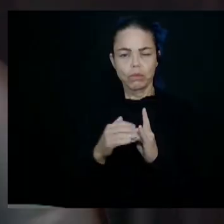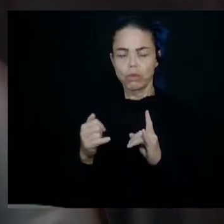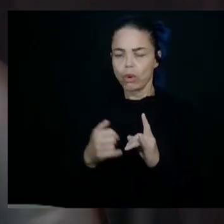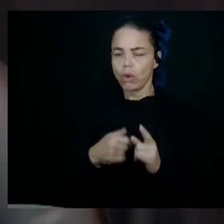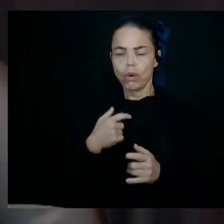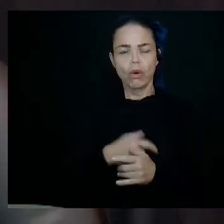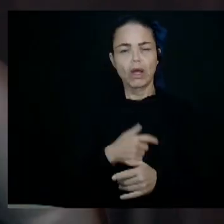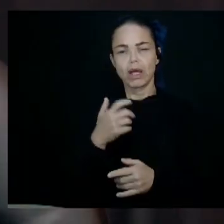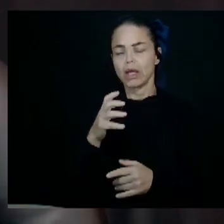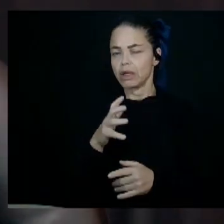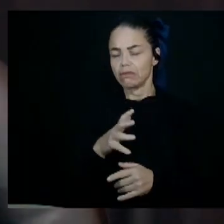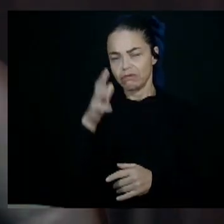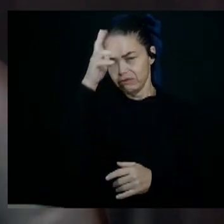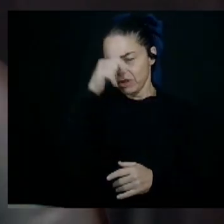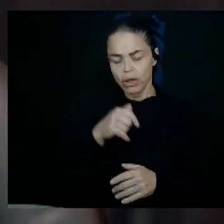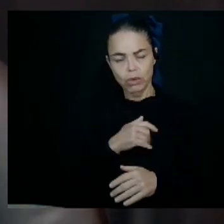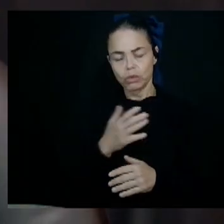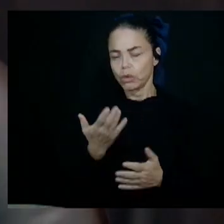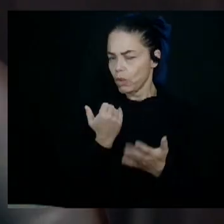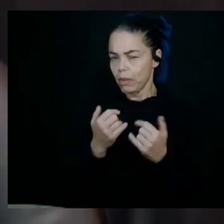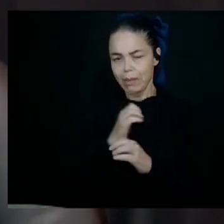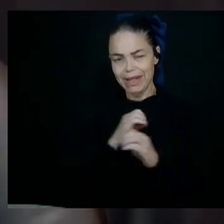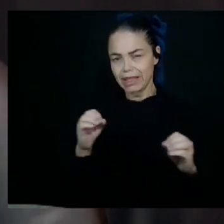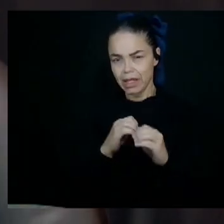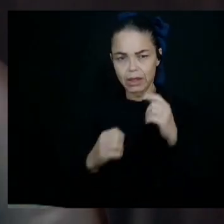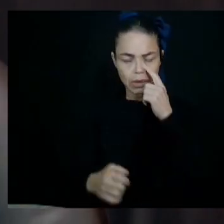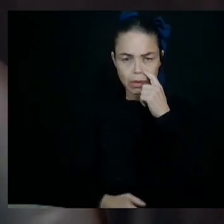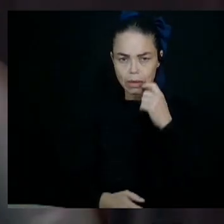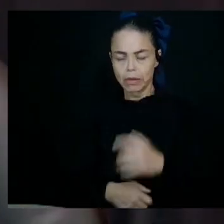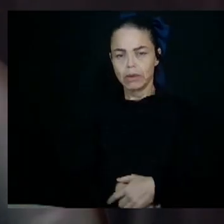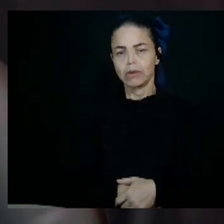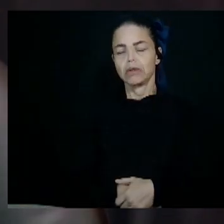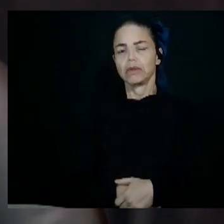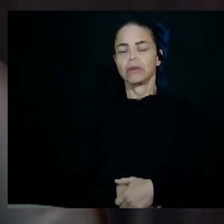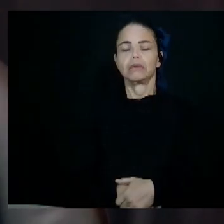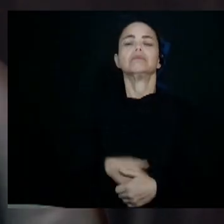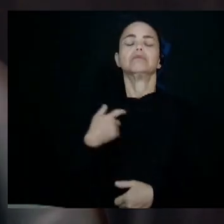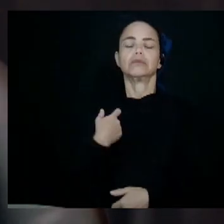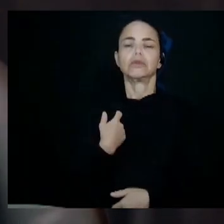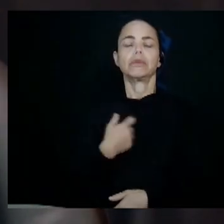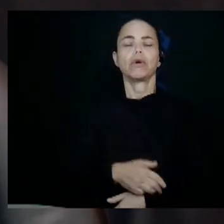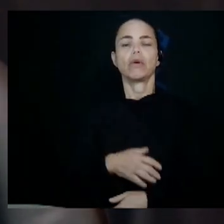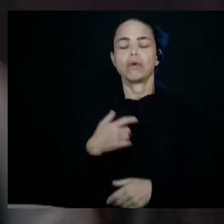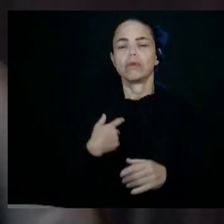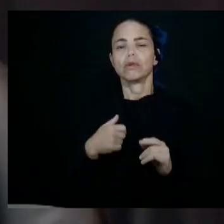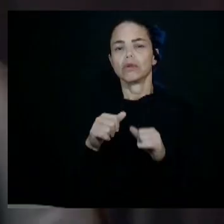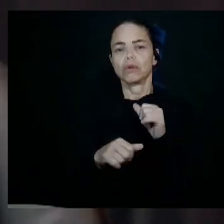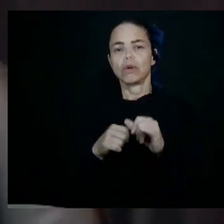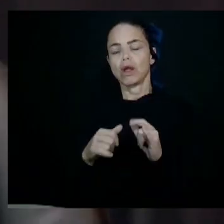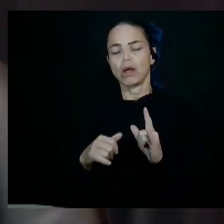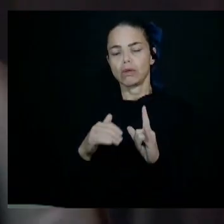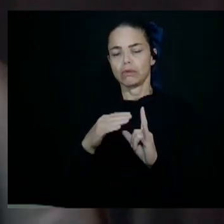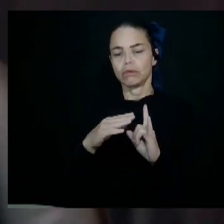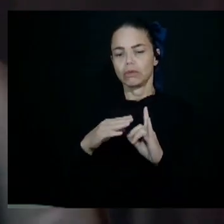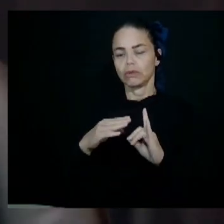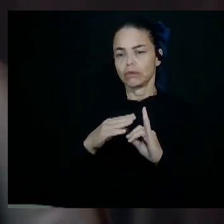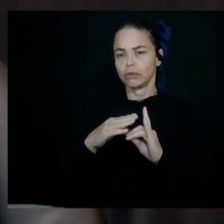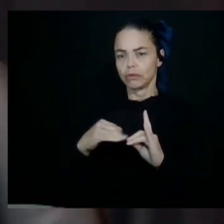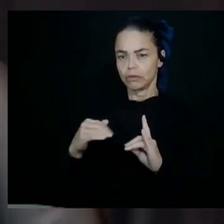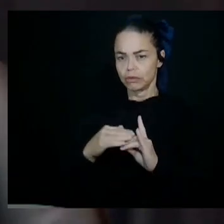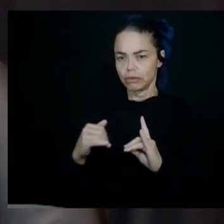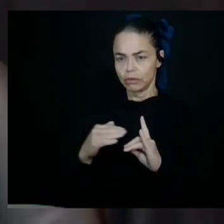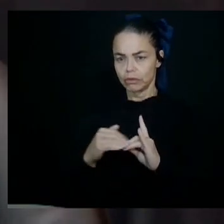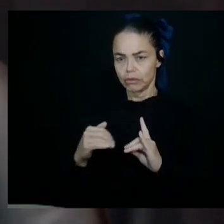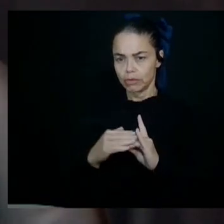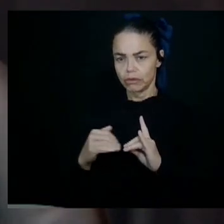disso. Na verdade, eu resolvi fazer um caso isolado, né? Me estudar. Estudo de caso pessoal. Estudo de caso, exatamente foi. Na verdade, acabou